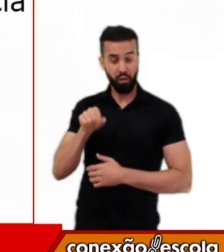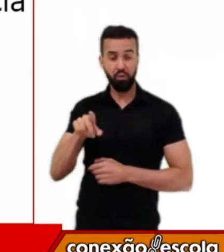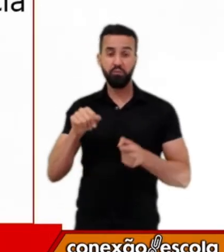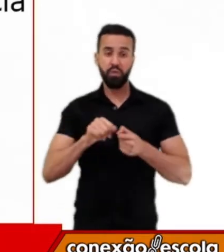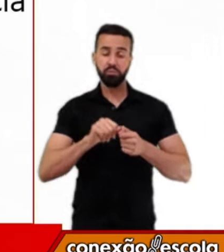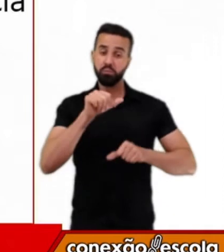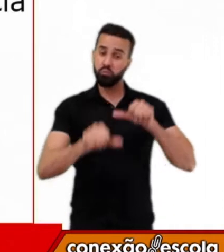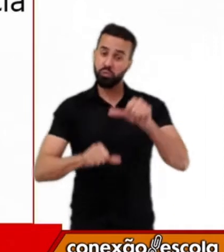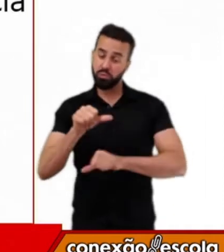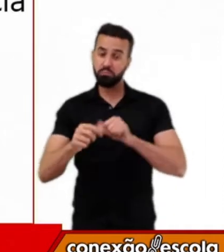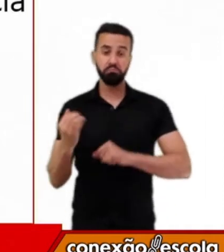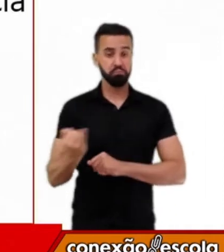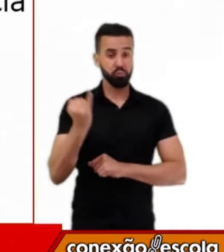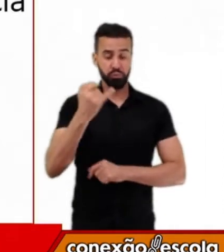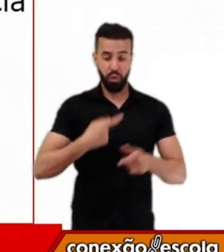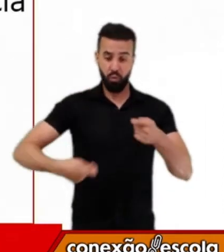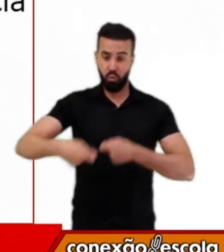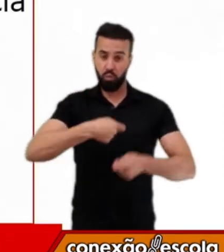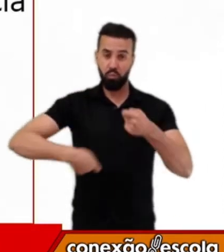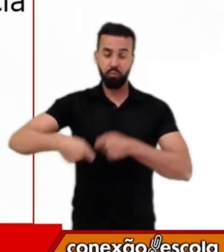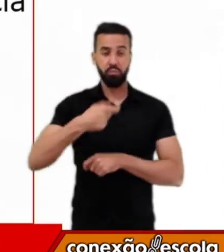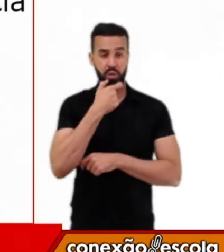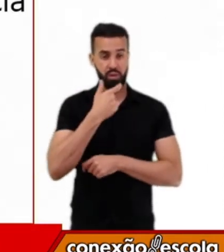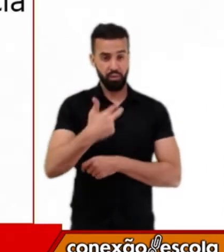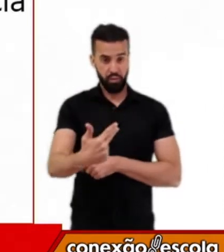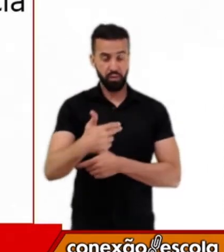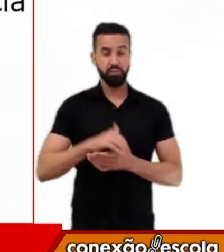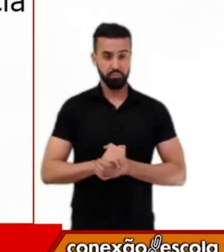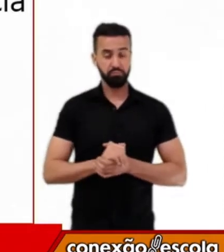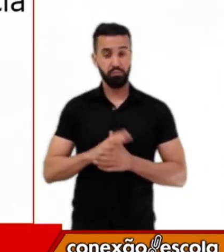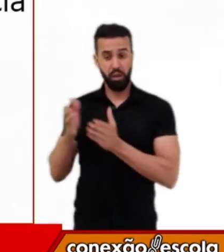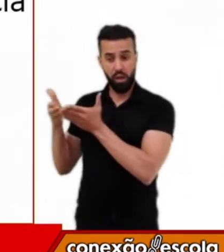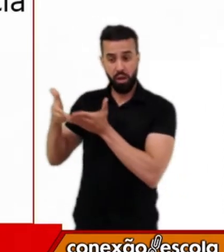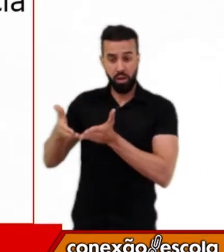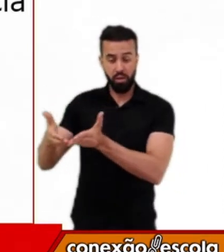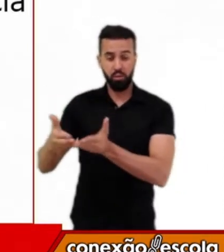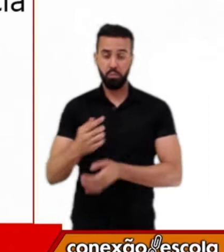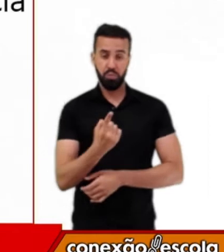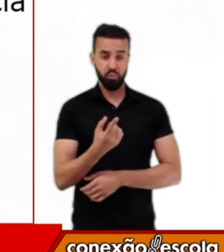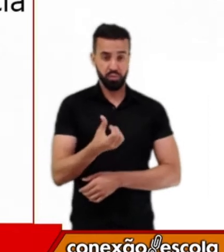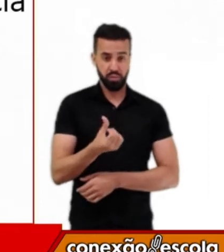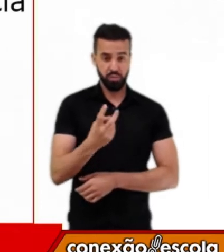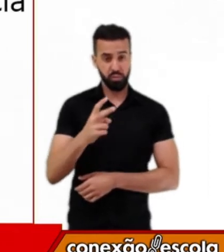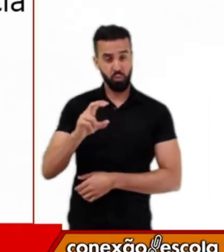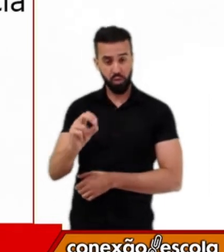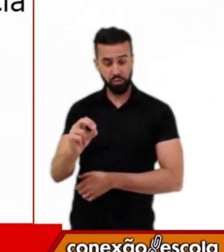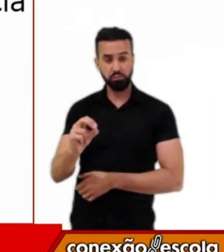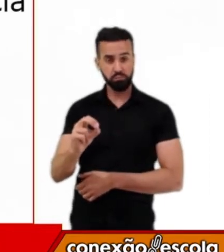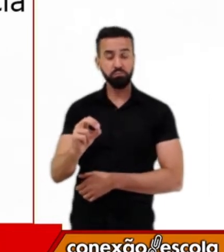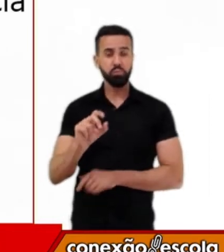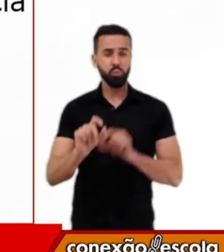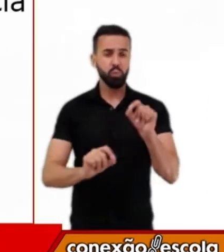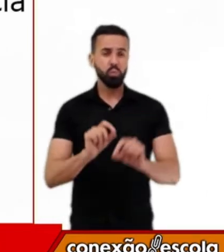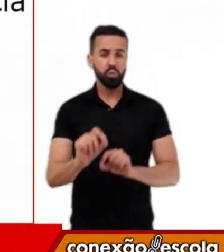na economia inglesa. Quando ele promulga os atos de navegação em 1650, e o que eram